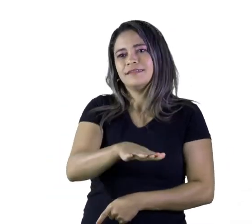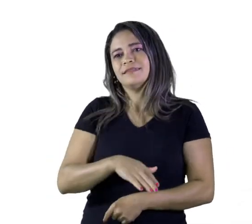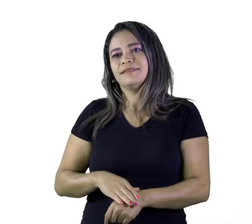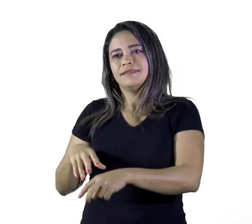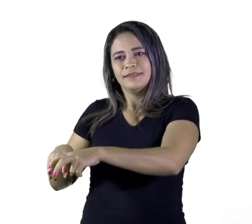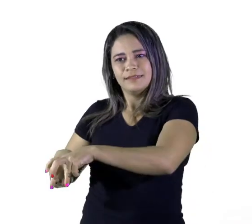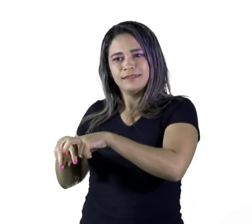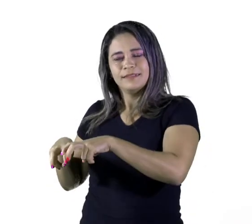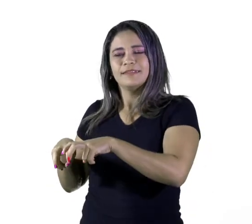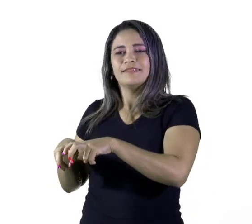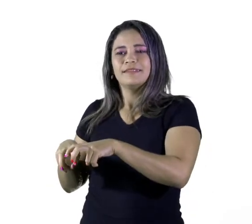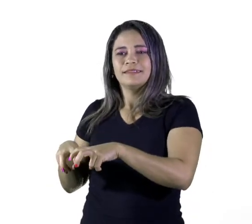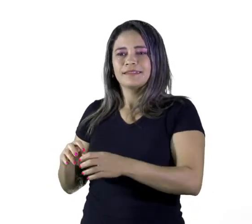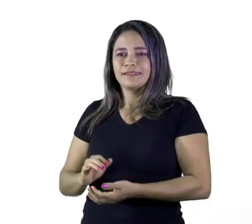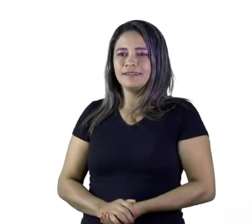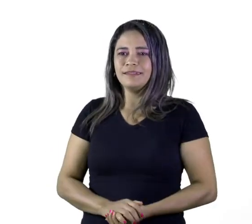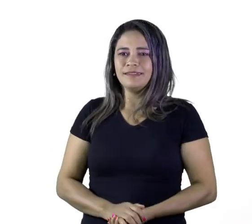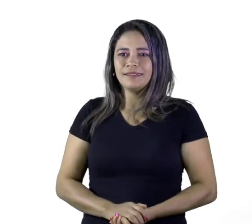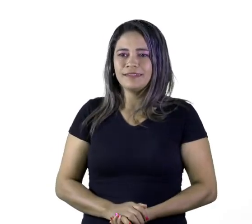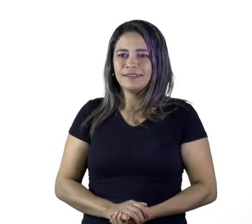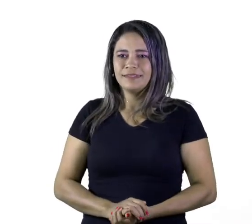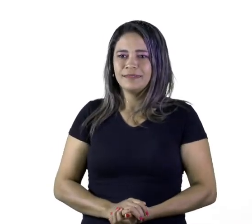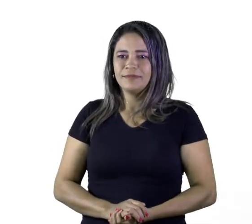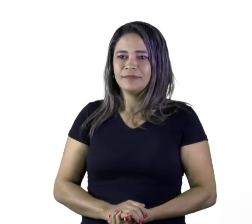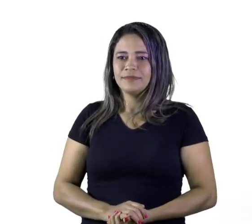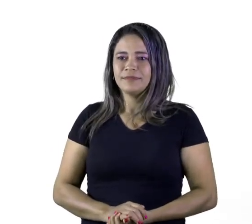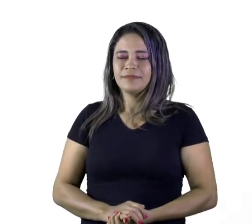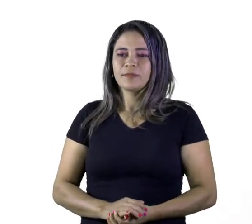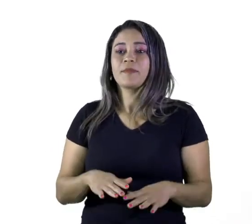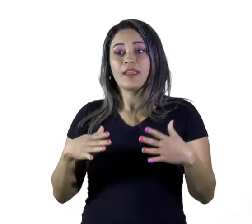para a produção de alimentos,